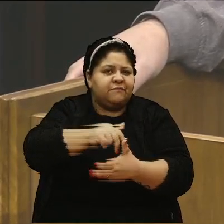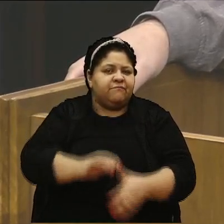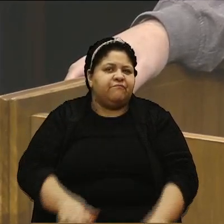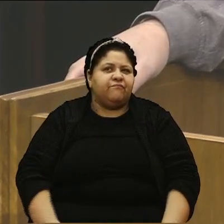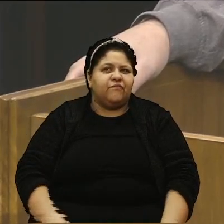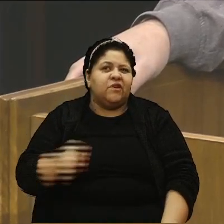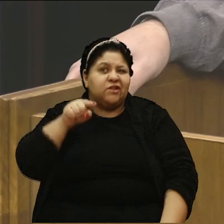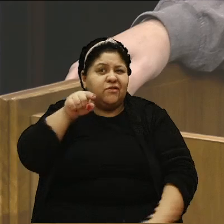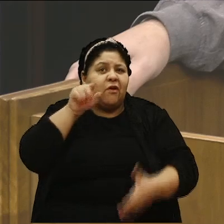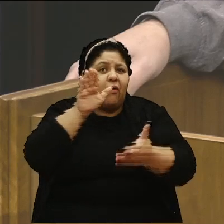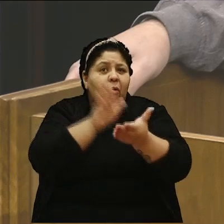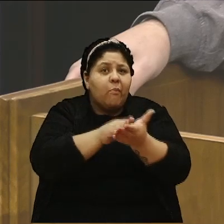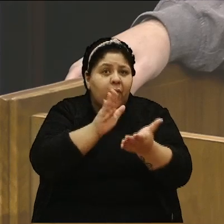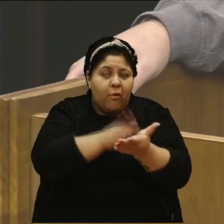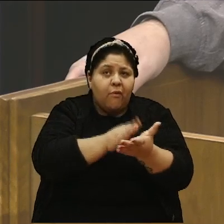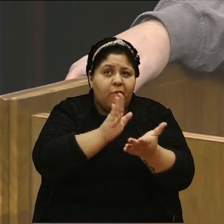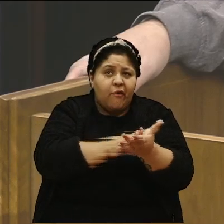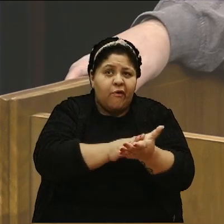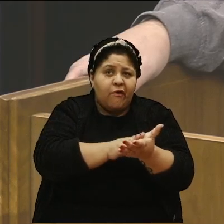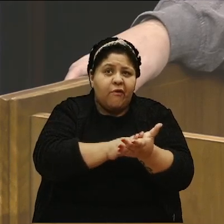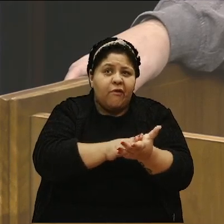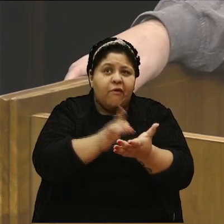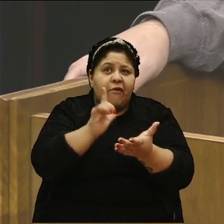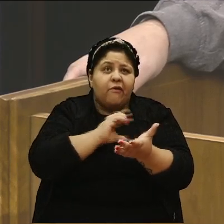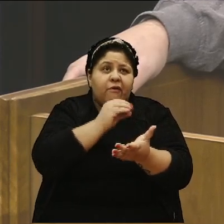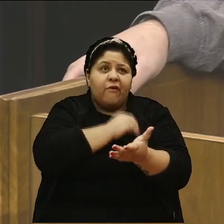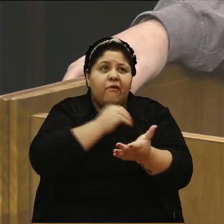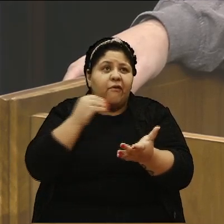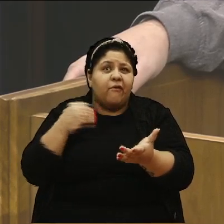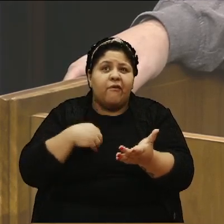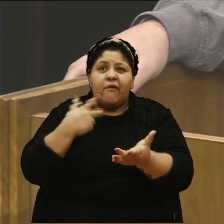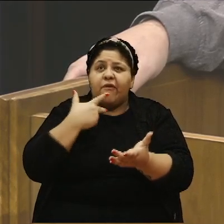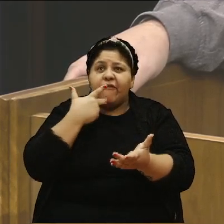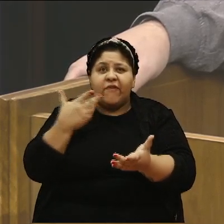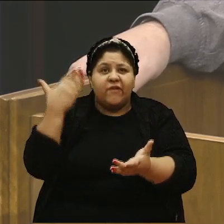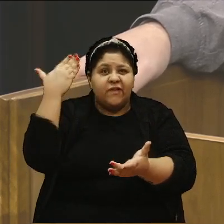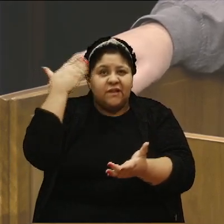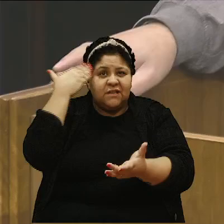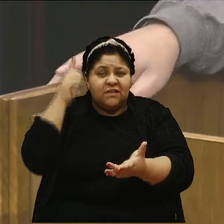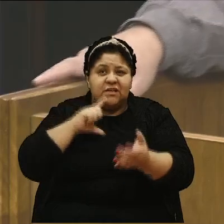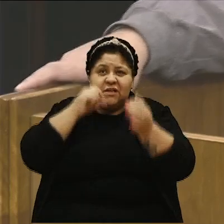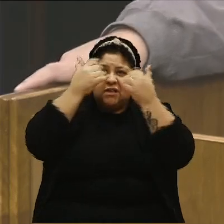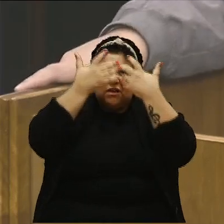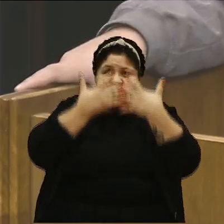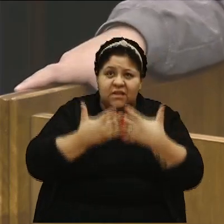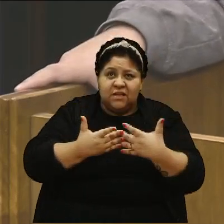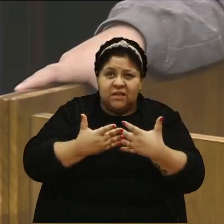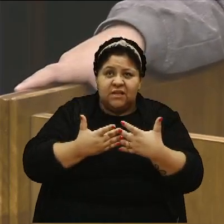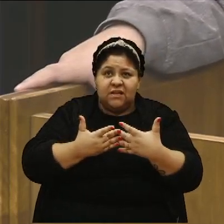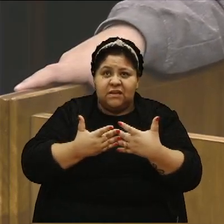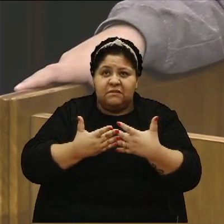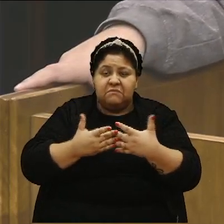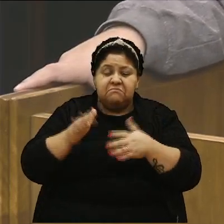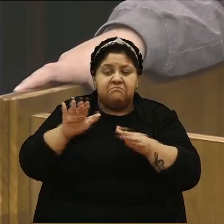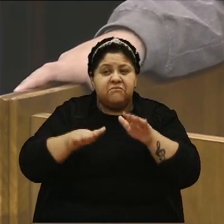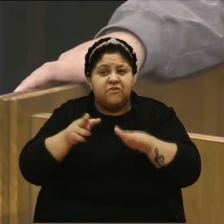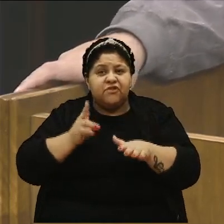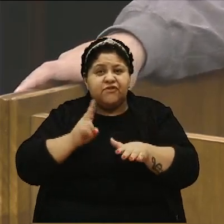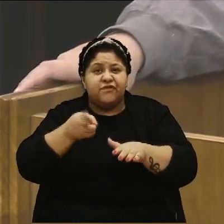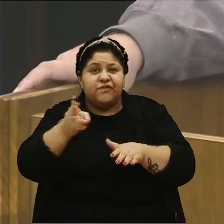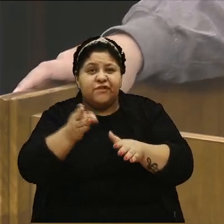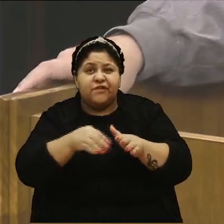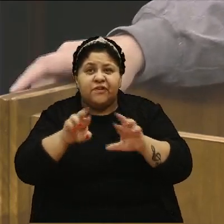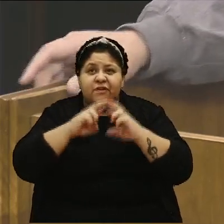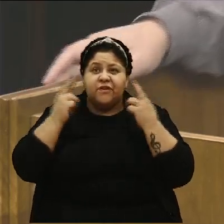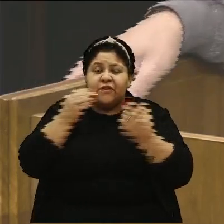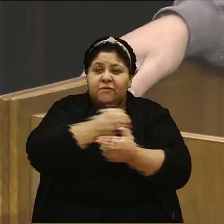senhora cobrou que os médicos falassem o que eles sabiam, que eles tinham argumentos. Se a senhora, quem sabe, tivesse ficado aqui na sessão, que quando os